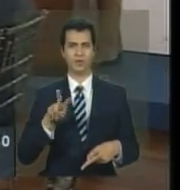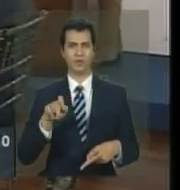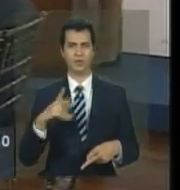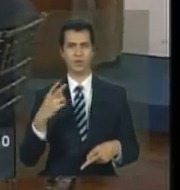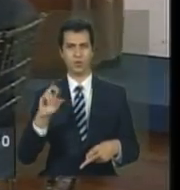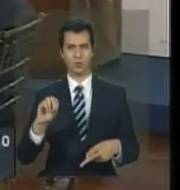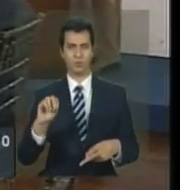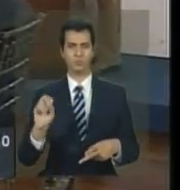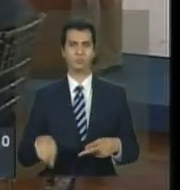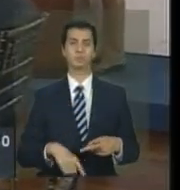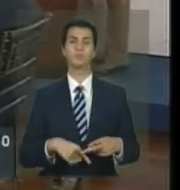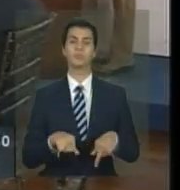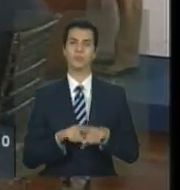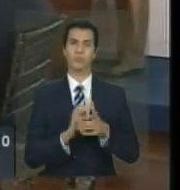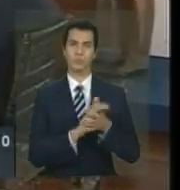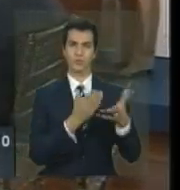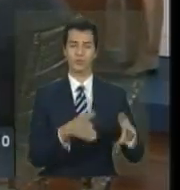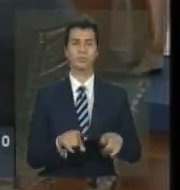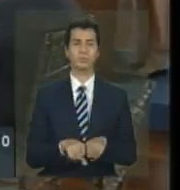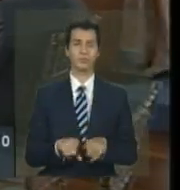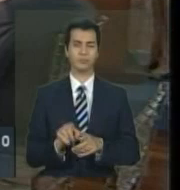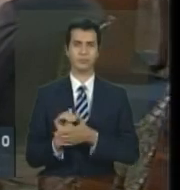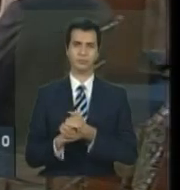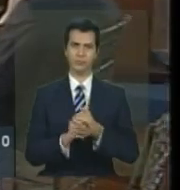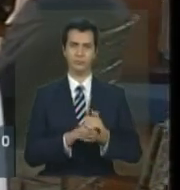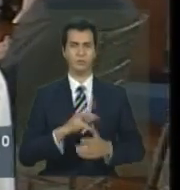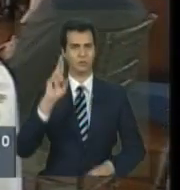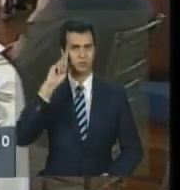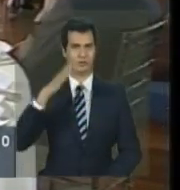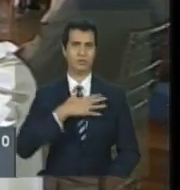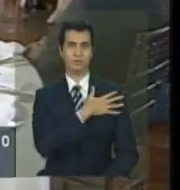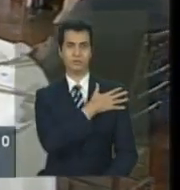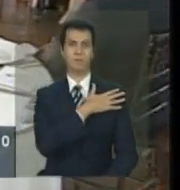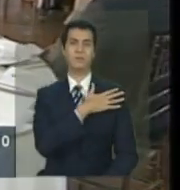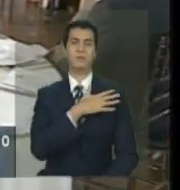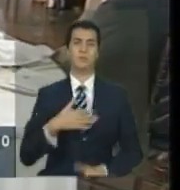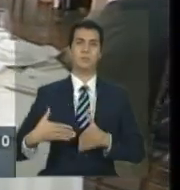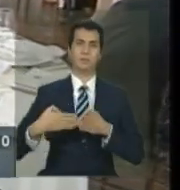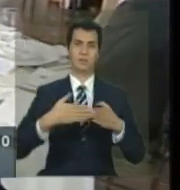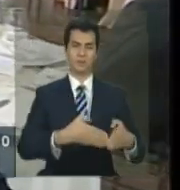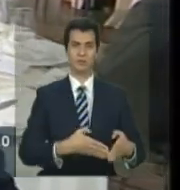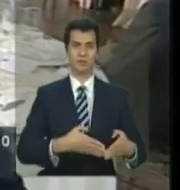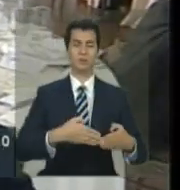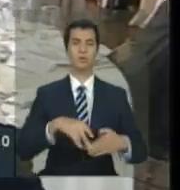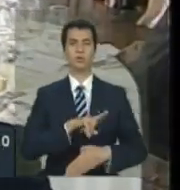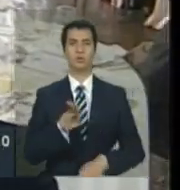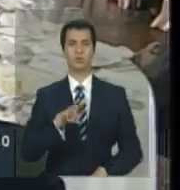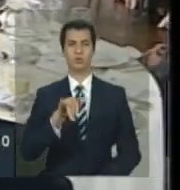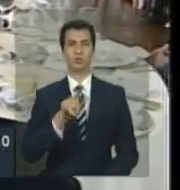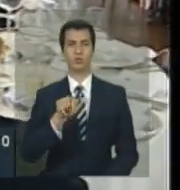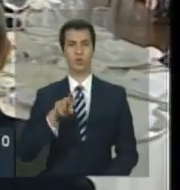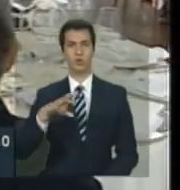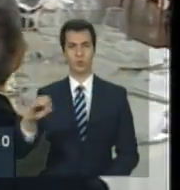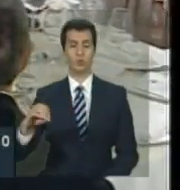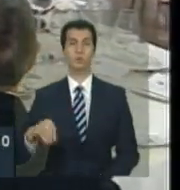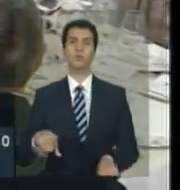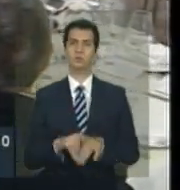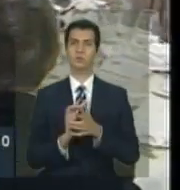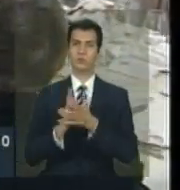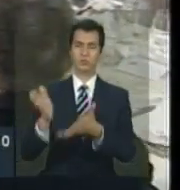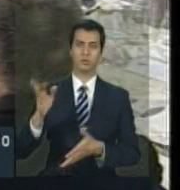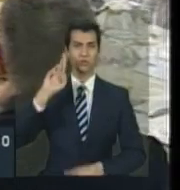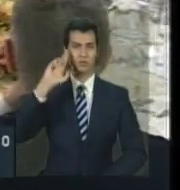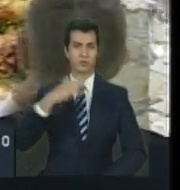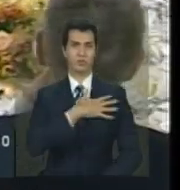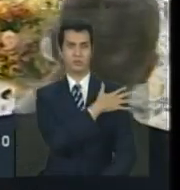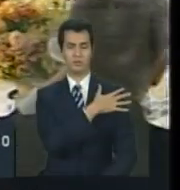de Segurança Institucional. Senhores comandantes da Marinha, almirante de Esquadra, Júlio Soares de Moura Neto. Do